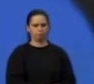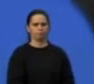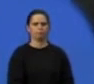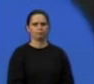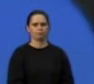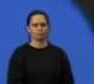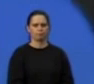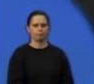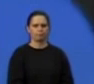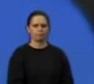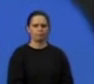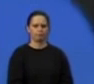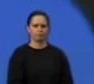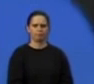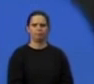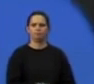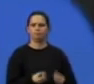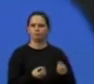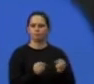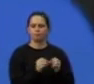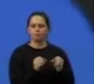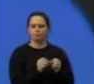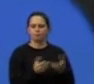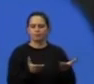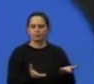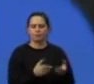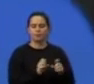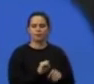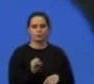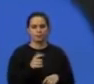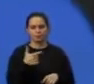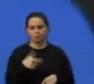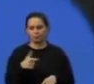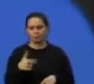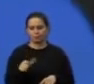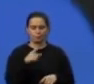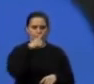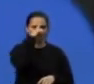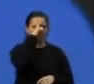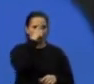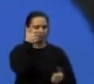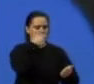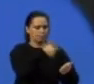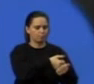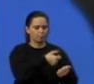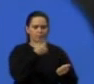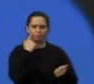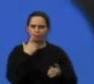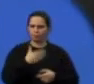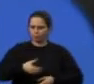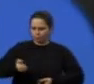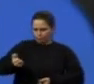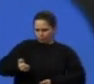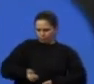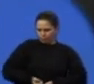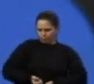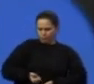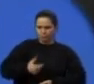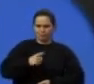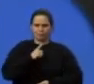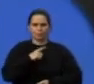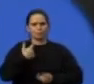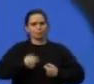O que fazer fora do ambiente hospitalar quando, numa situação de trauma abdominal, a vítima necessitar